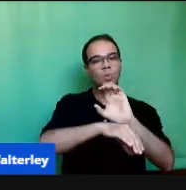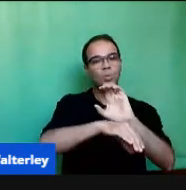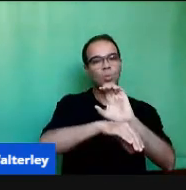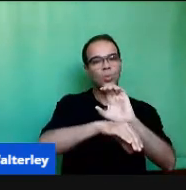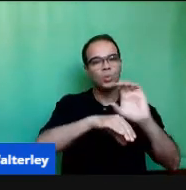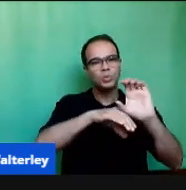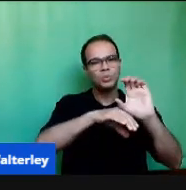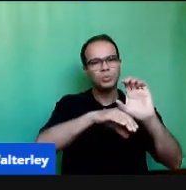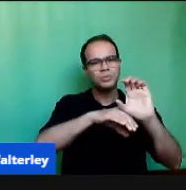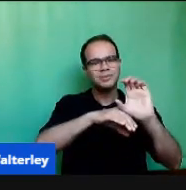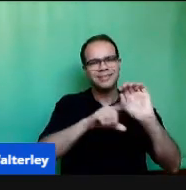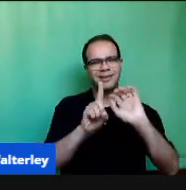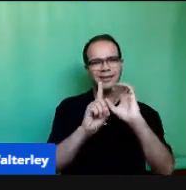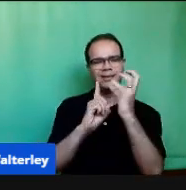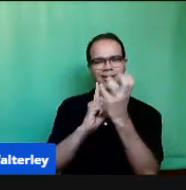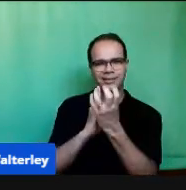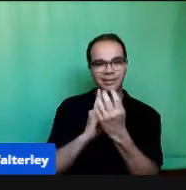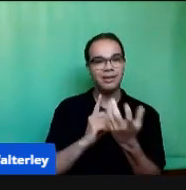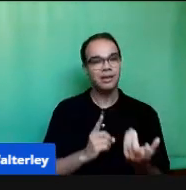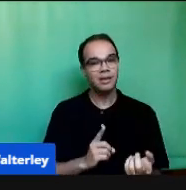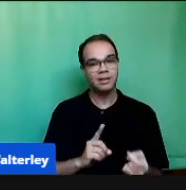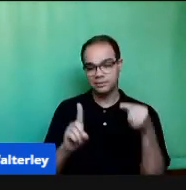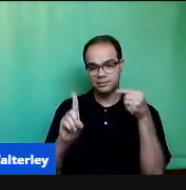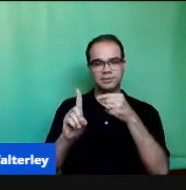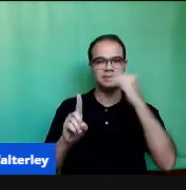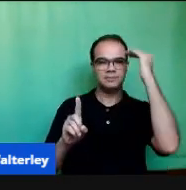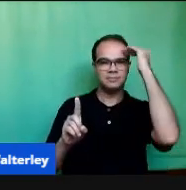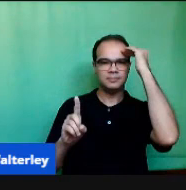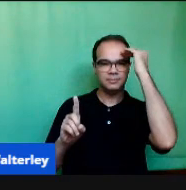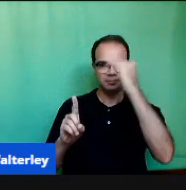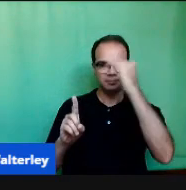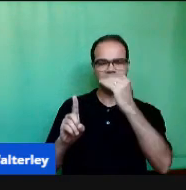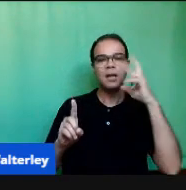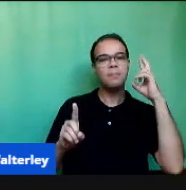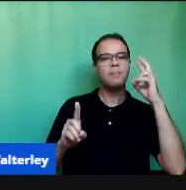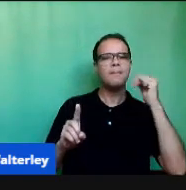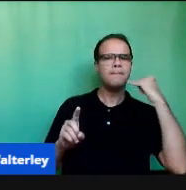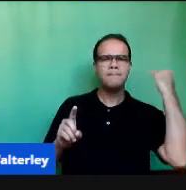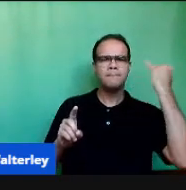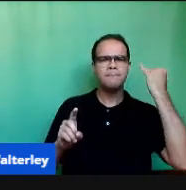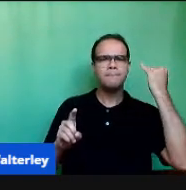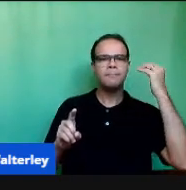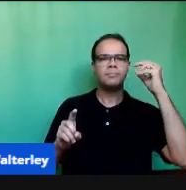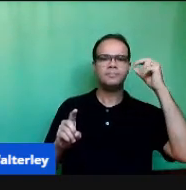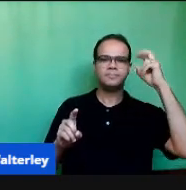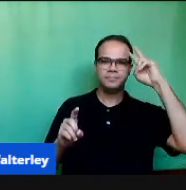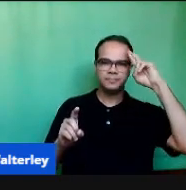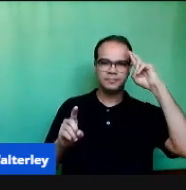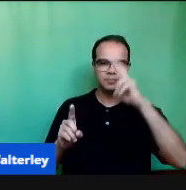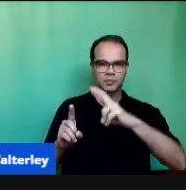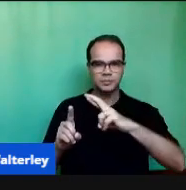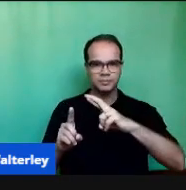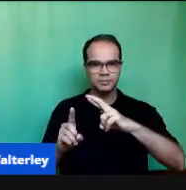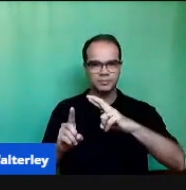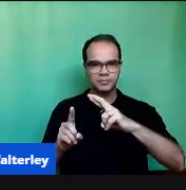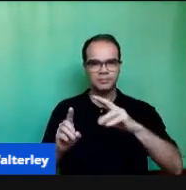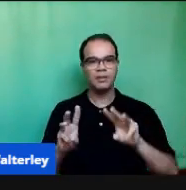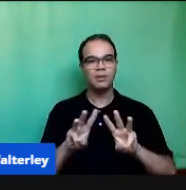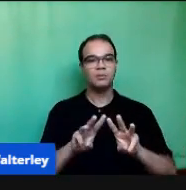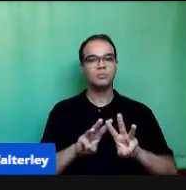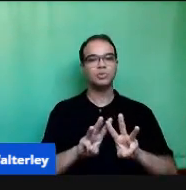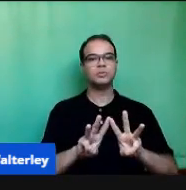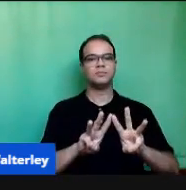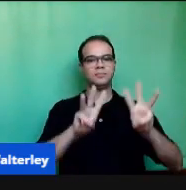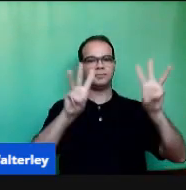respeito pelas pessoas LGBTs. Então, vocês vão achar essas informações no nosso